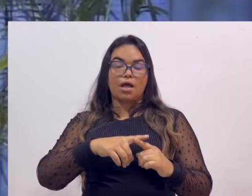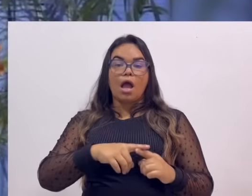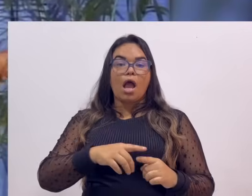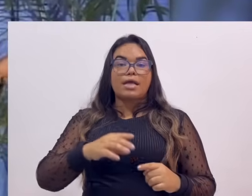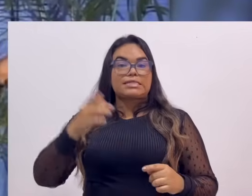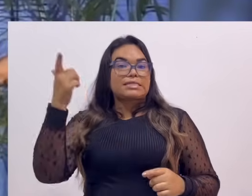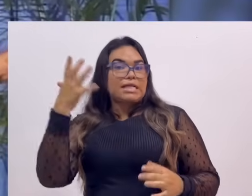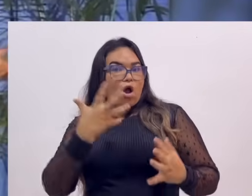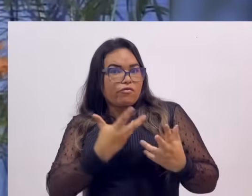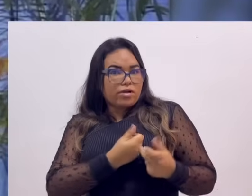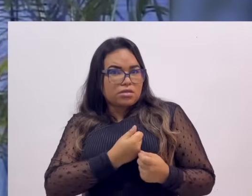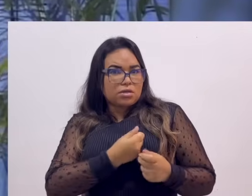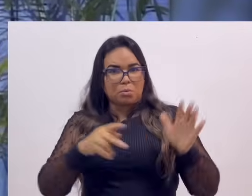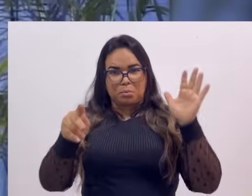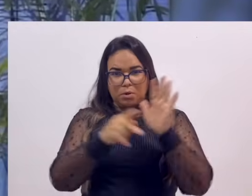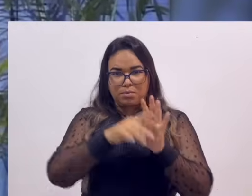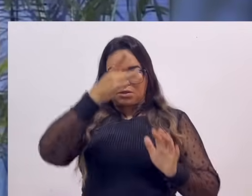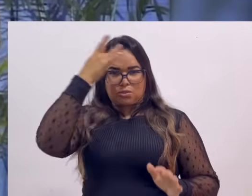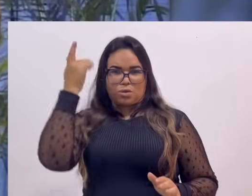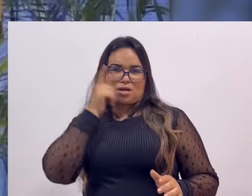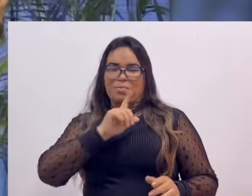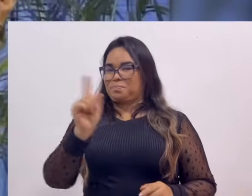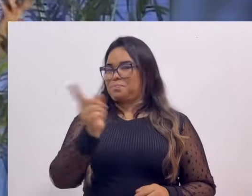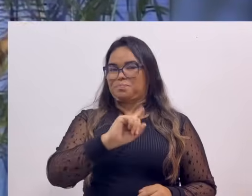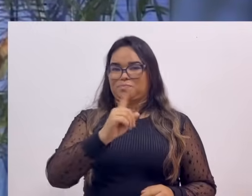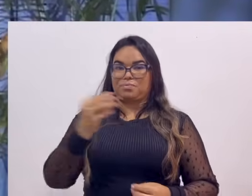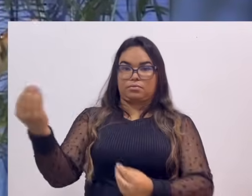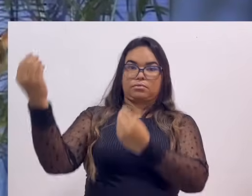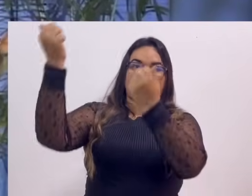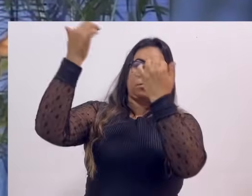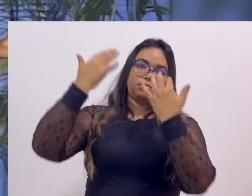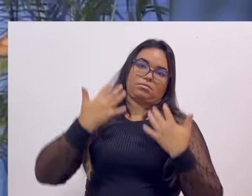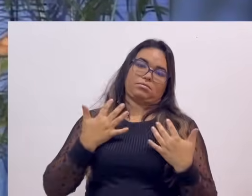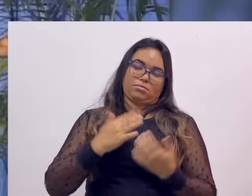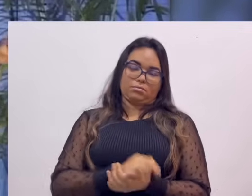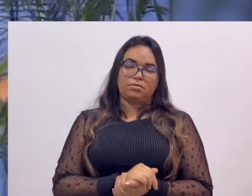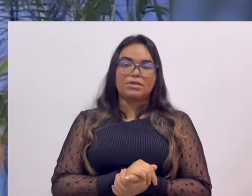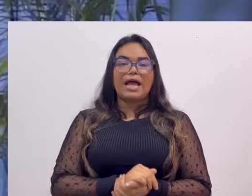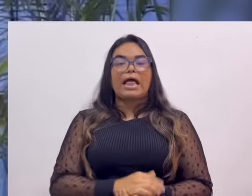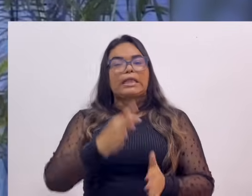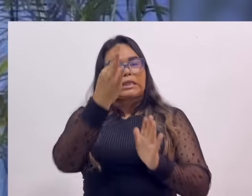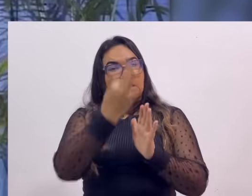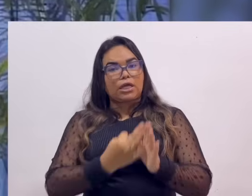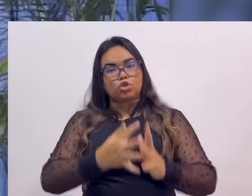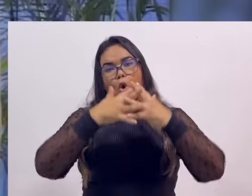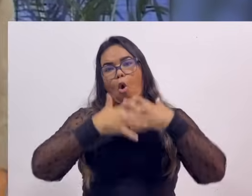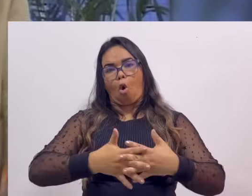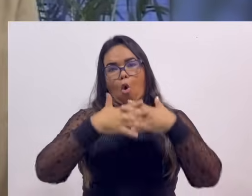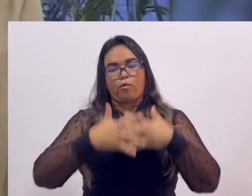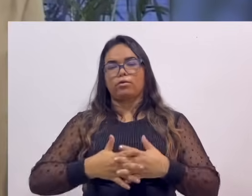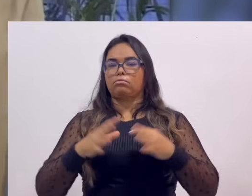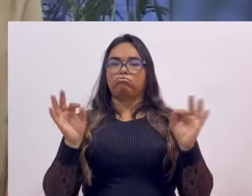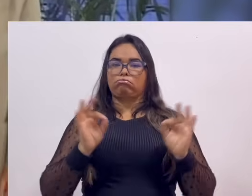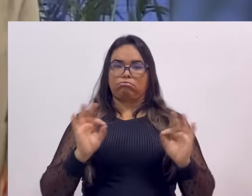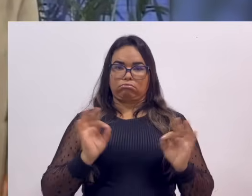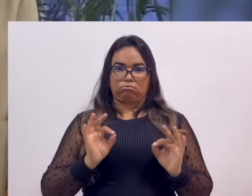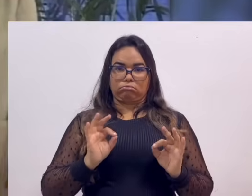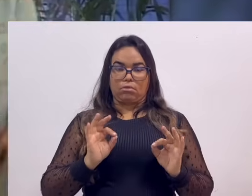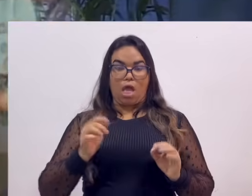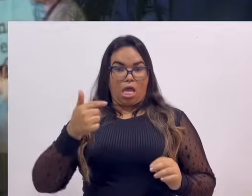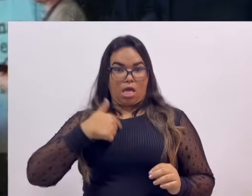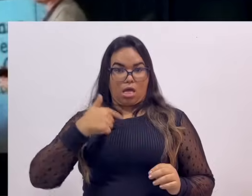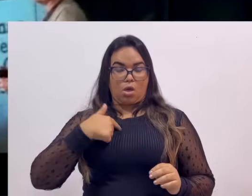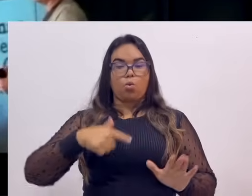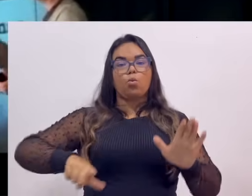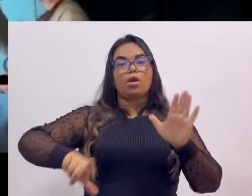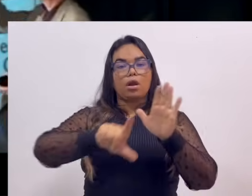Estes textos são confusos? Não. Posso ser salvo guardando a lei? Não. Sou salvo por meio